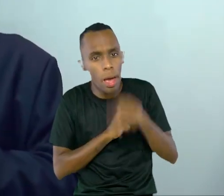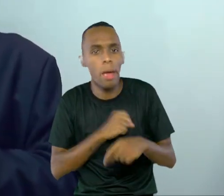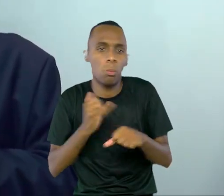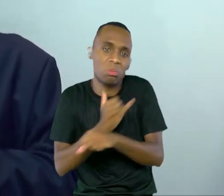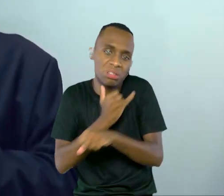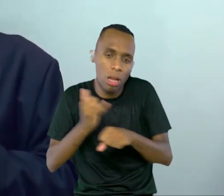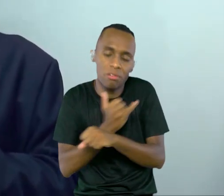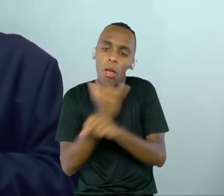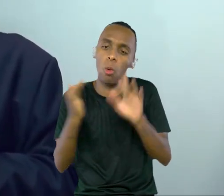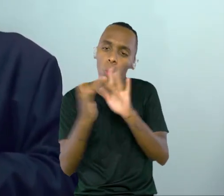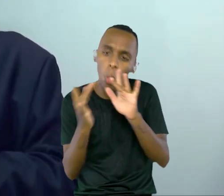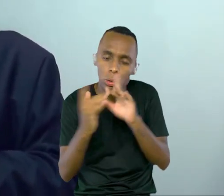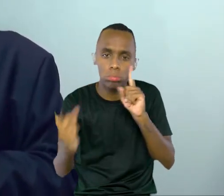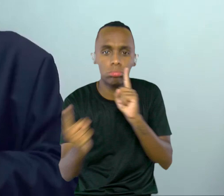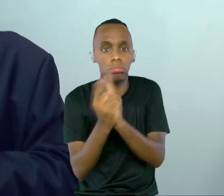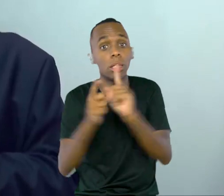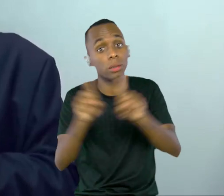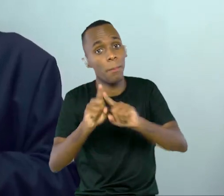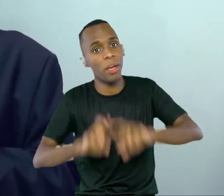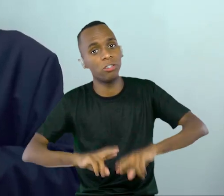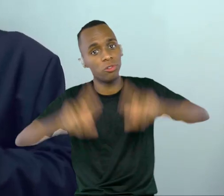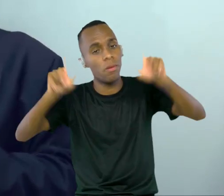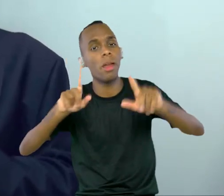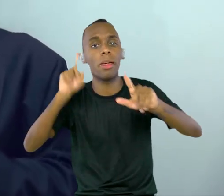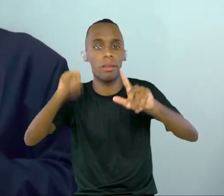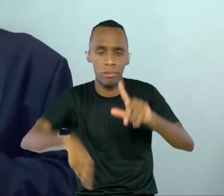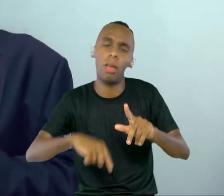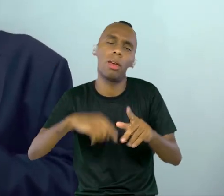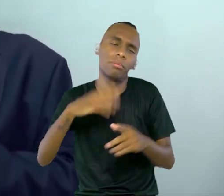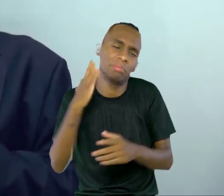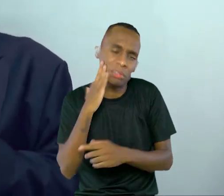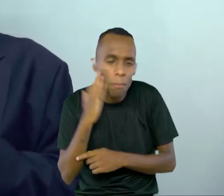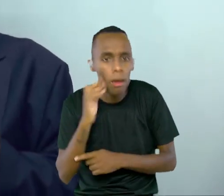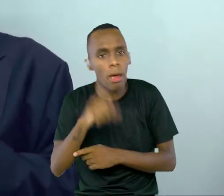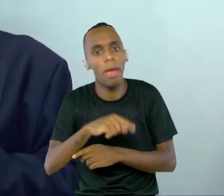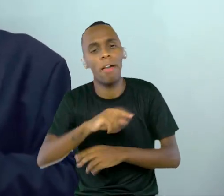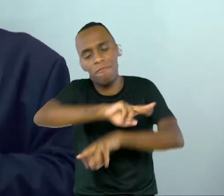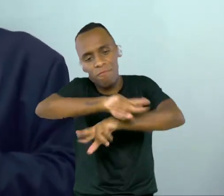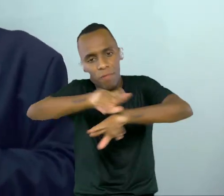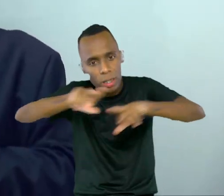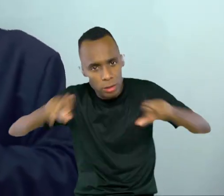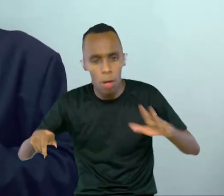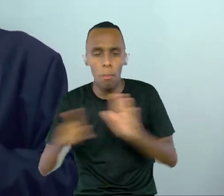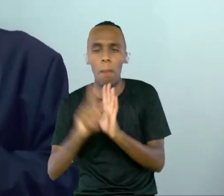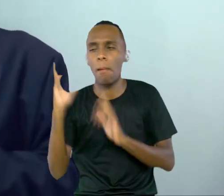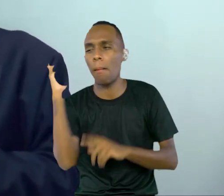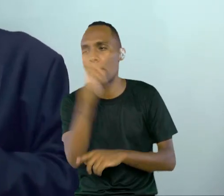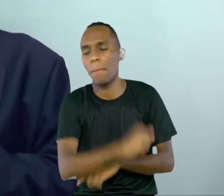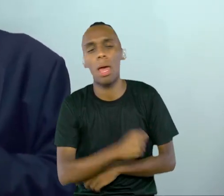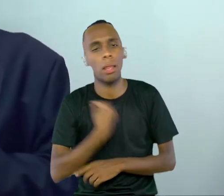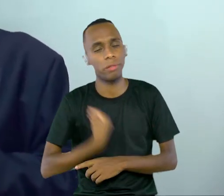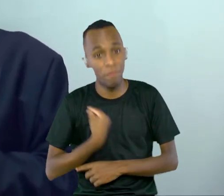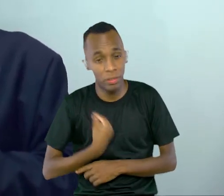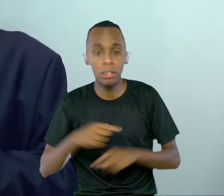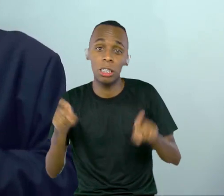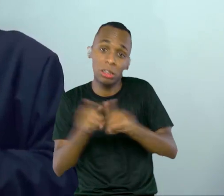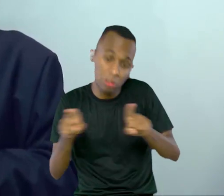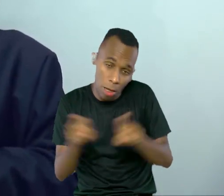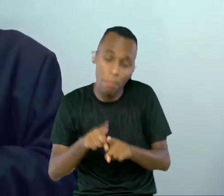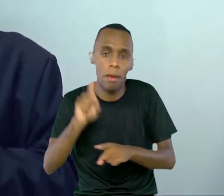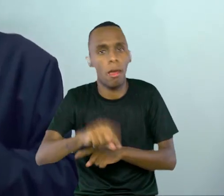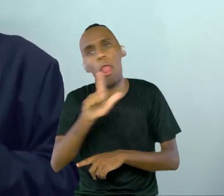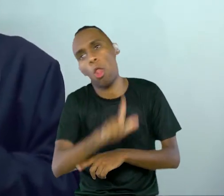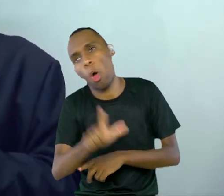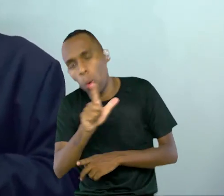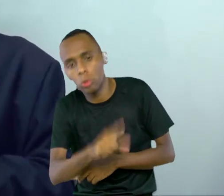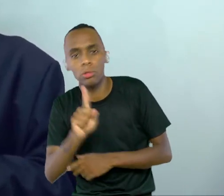como sendo uma maneira de aproximação, a diferença como sendo o reconhecimento da diversidade bela que a vida coloca